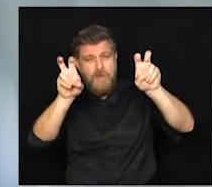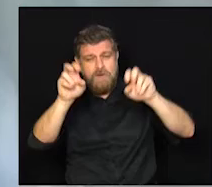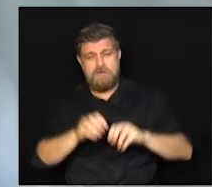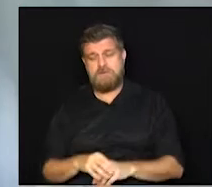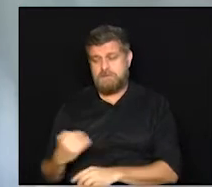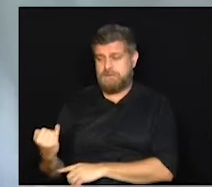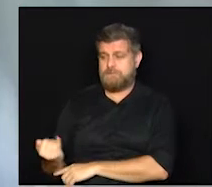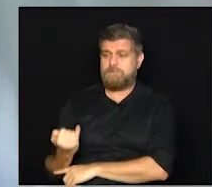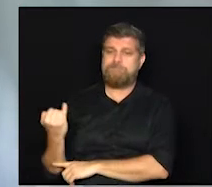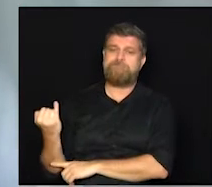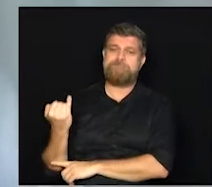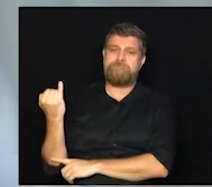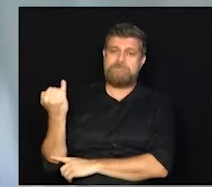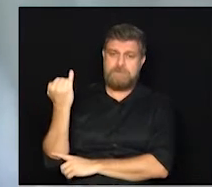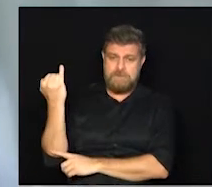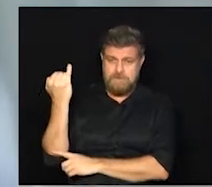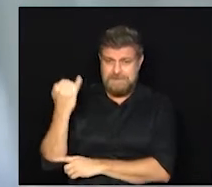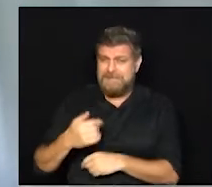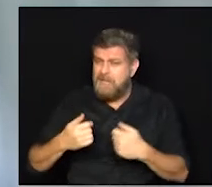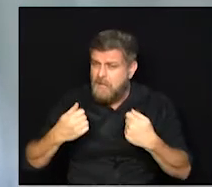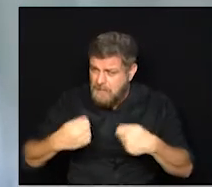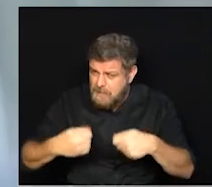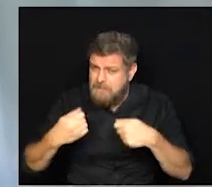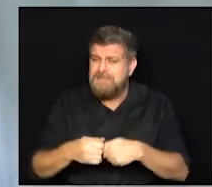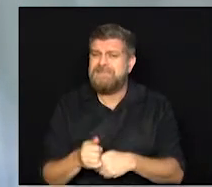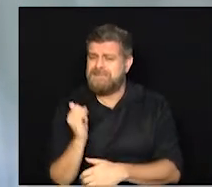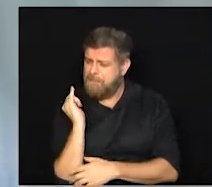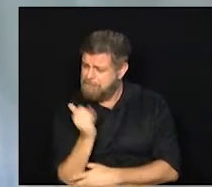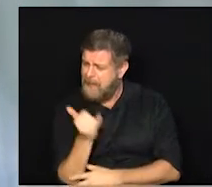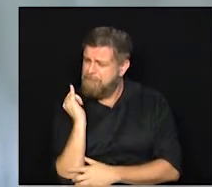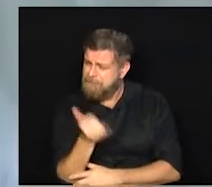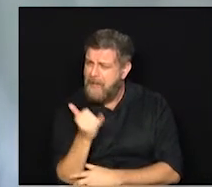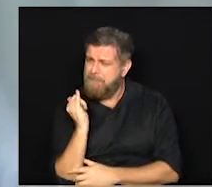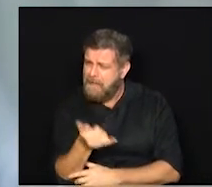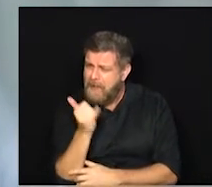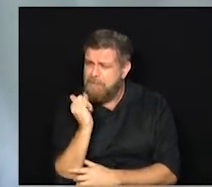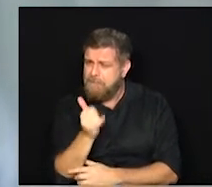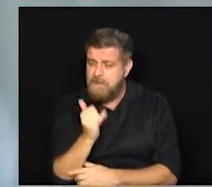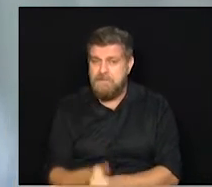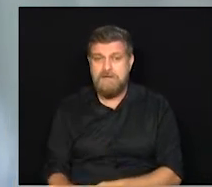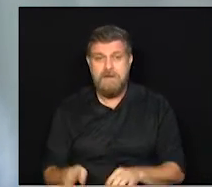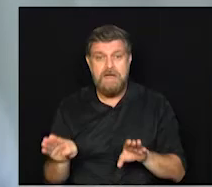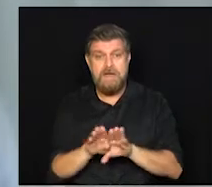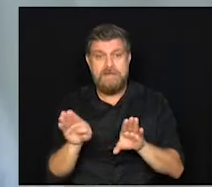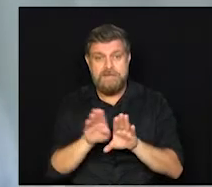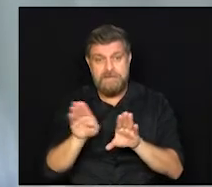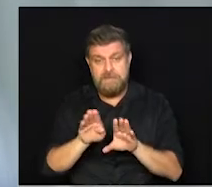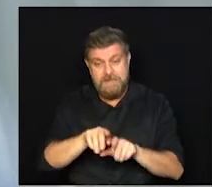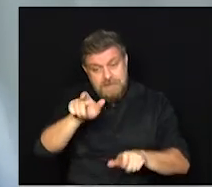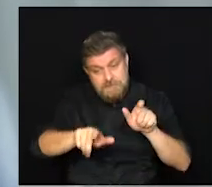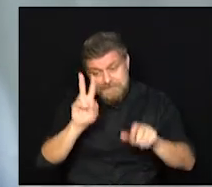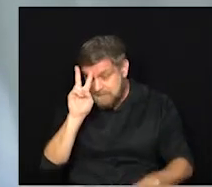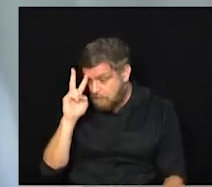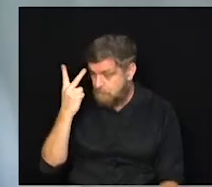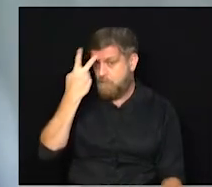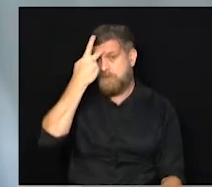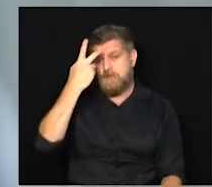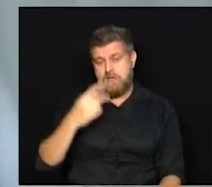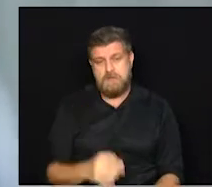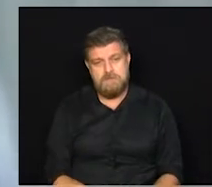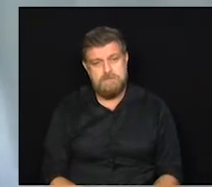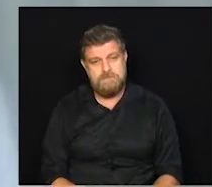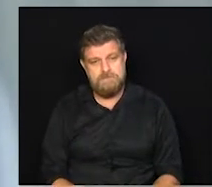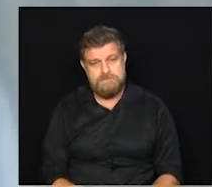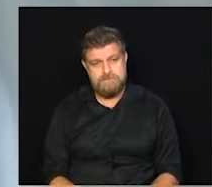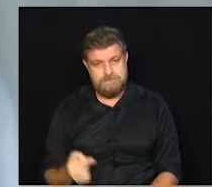grande importância e que precisa ser falado e mais, precisa ser mudado efetivamente. A